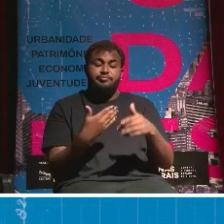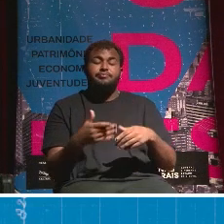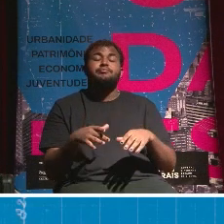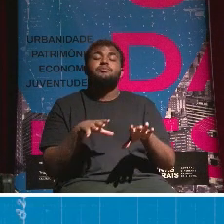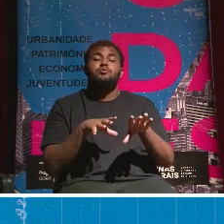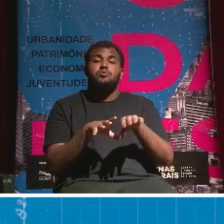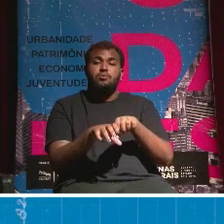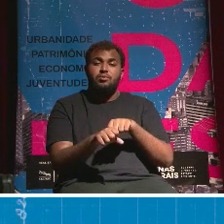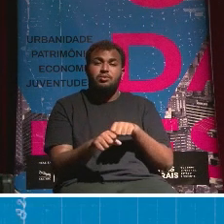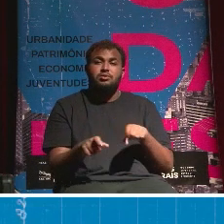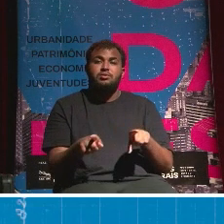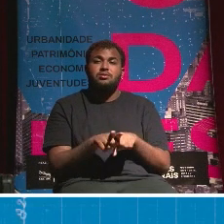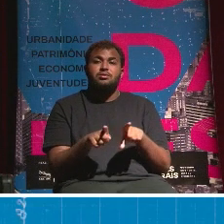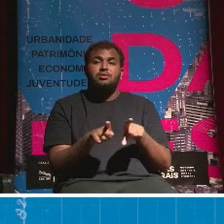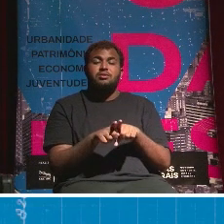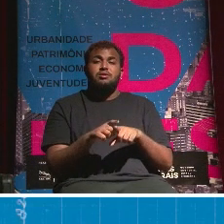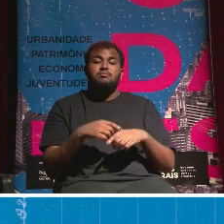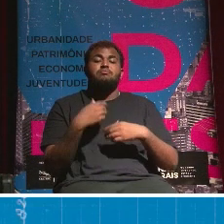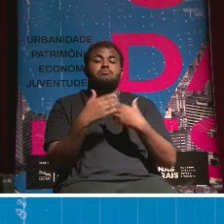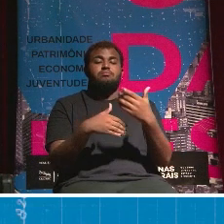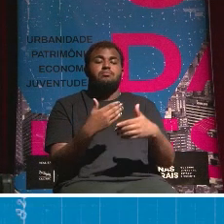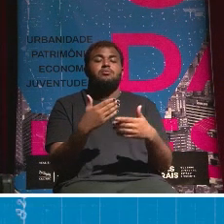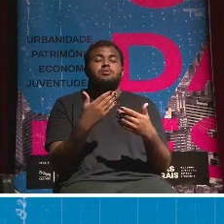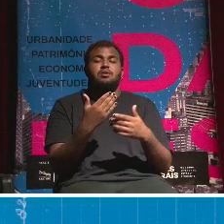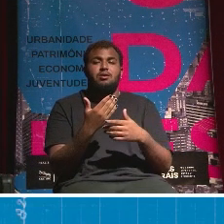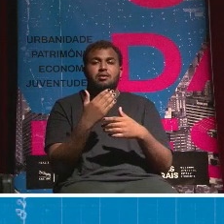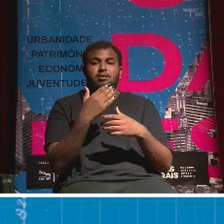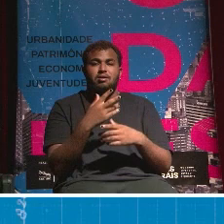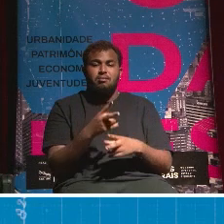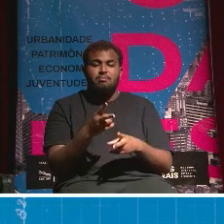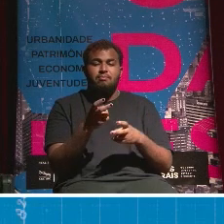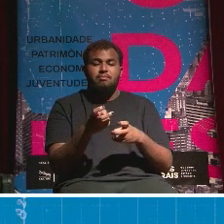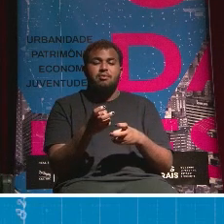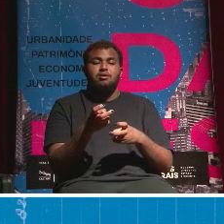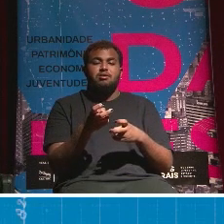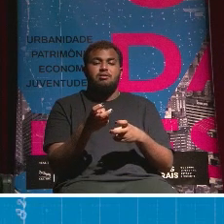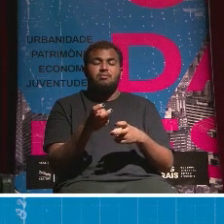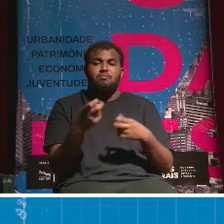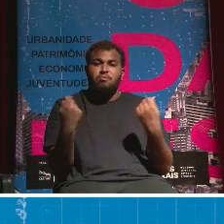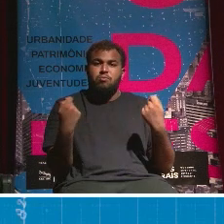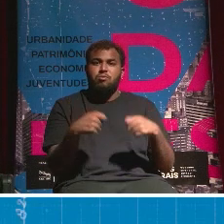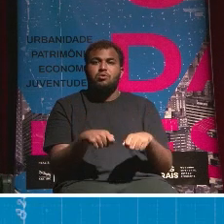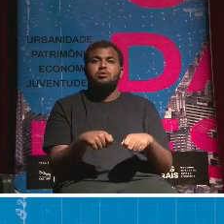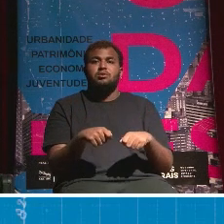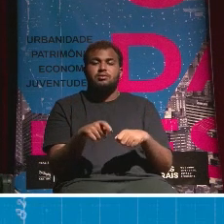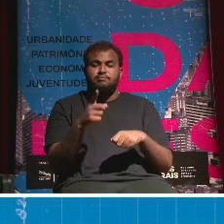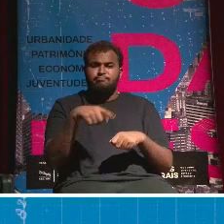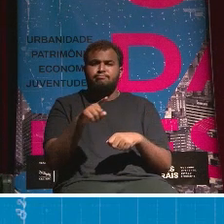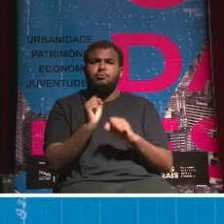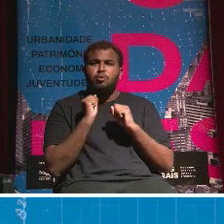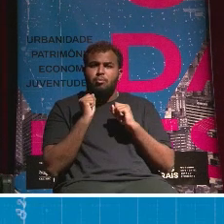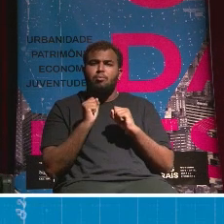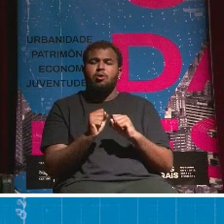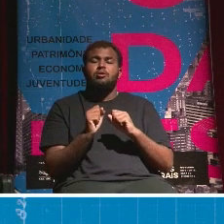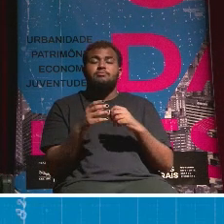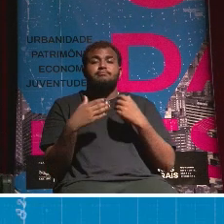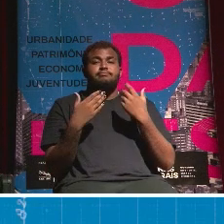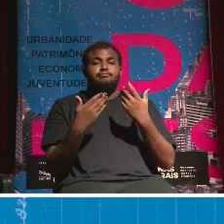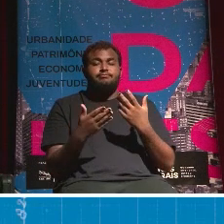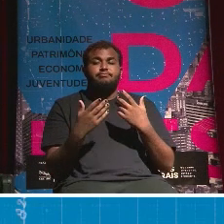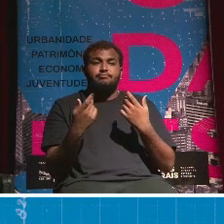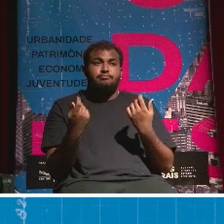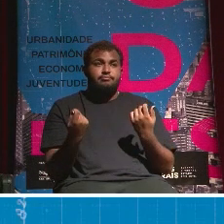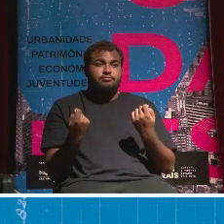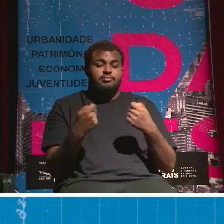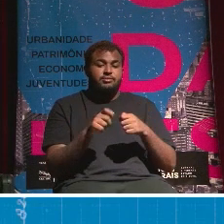formações e na medida que eles percebem esse crescimento e essa potência, eles podem. E essa potência a gente